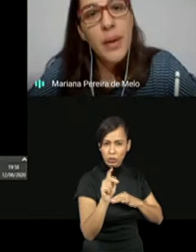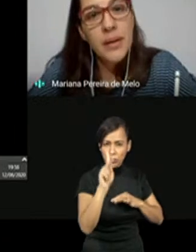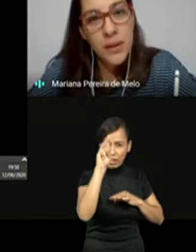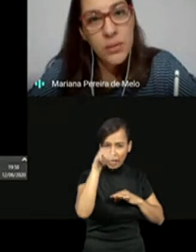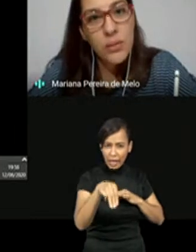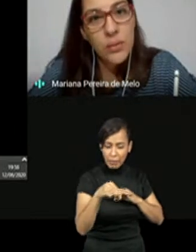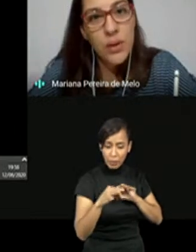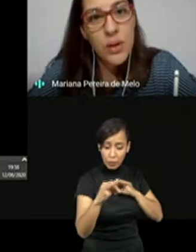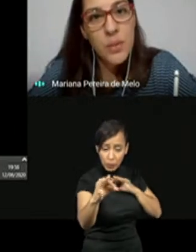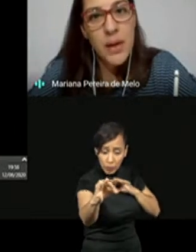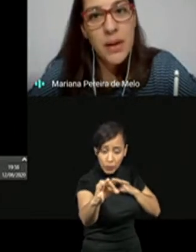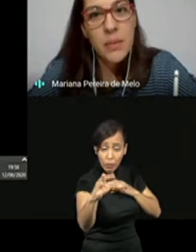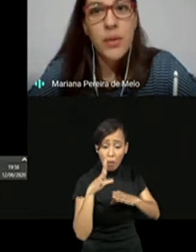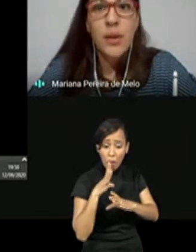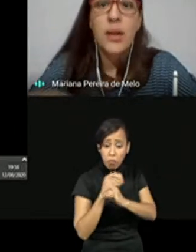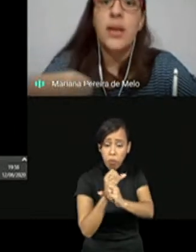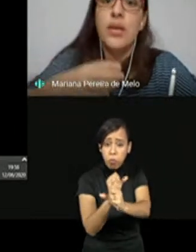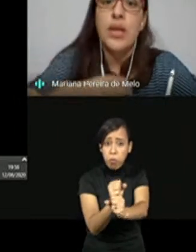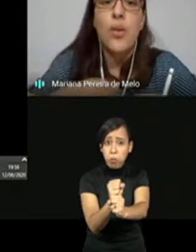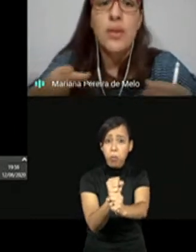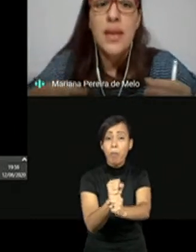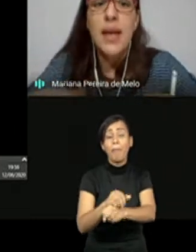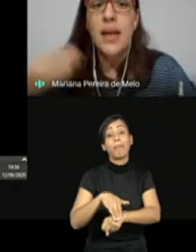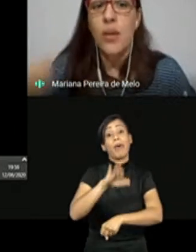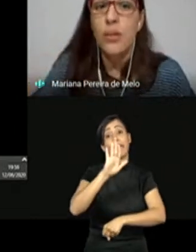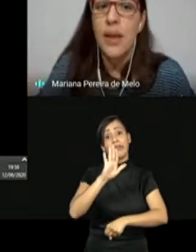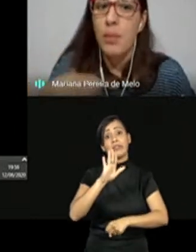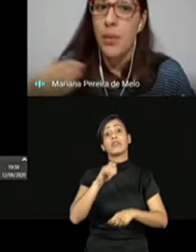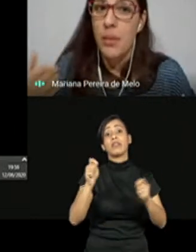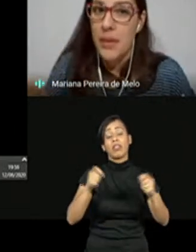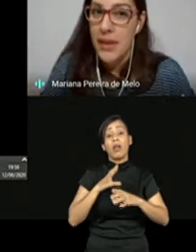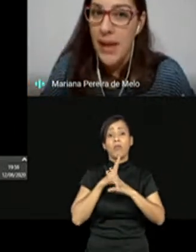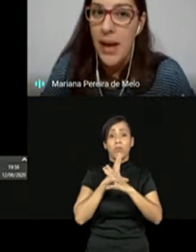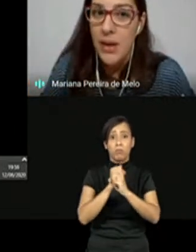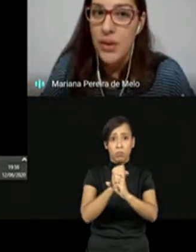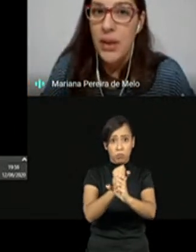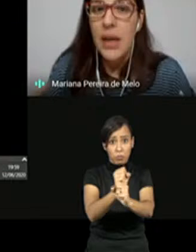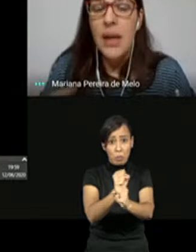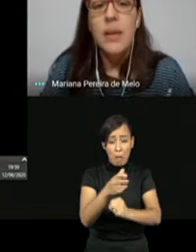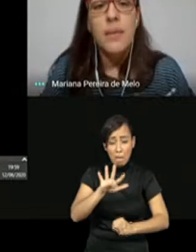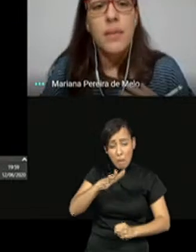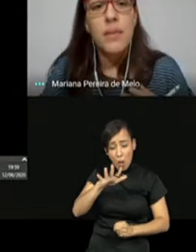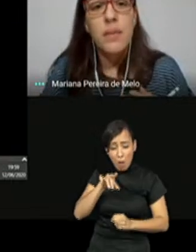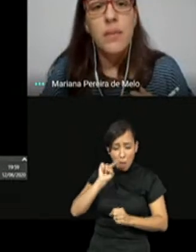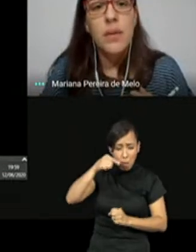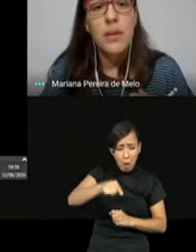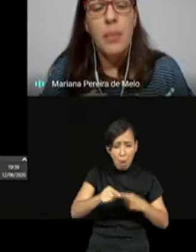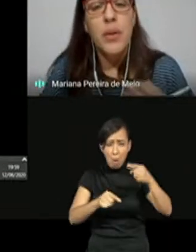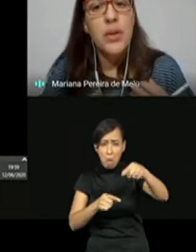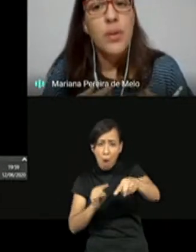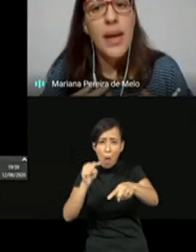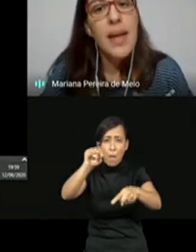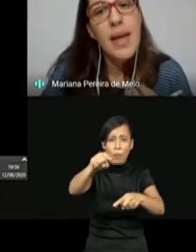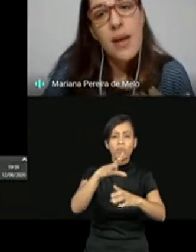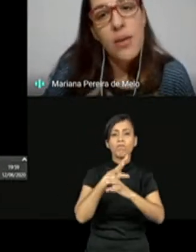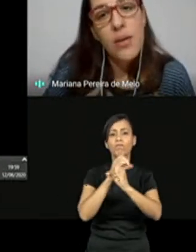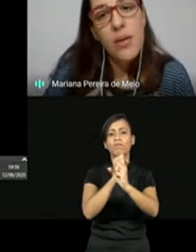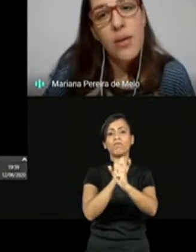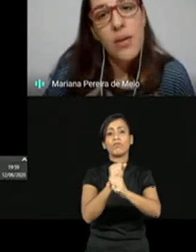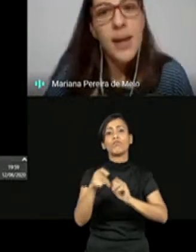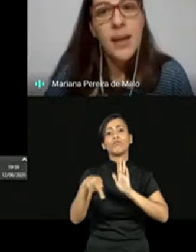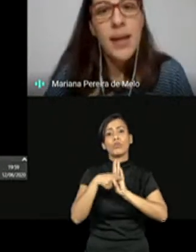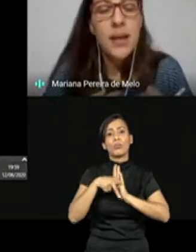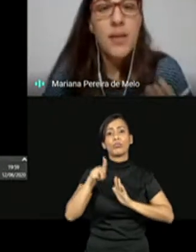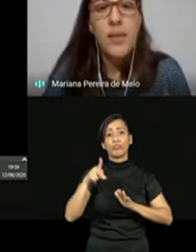acaba aumentando o nosso parâmetro. Então, a gente consegue calcular a probabilidade... da Poisson é com